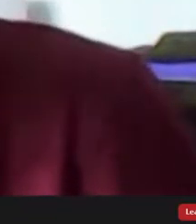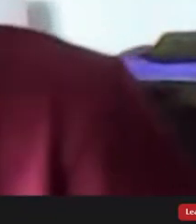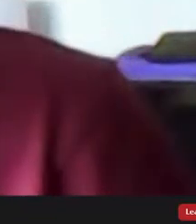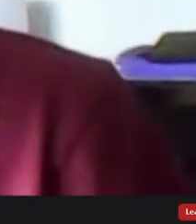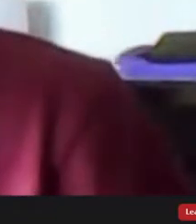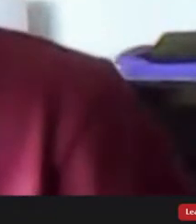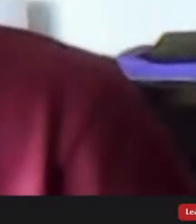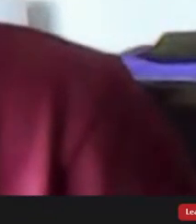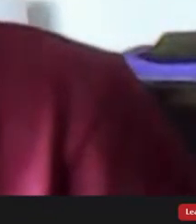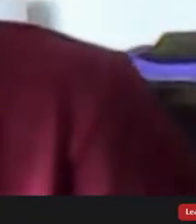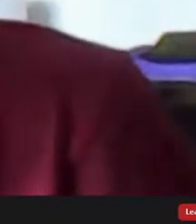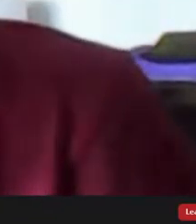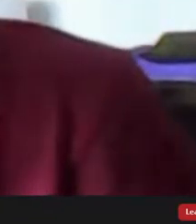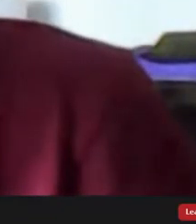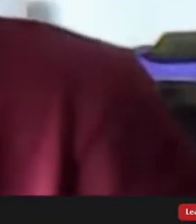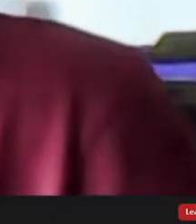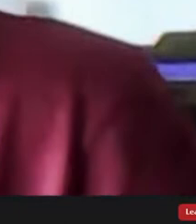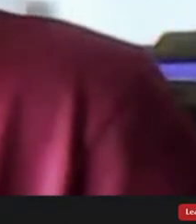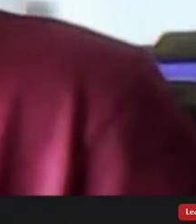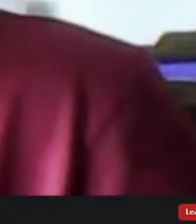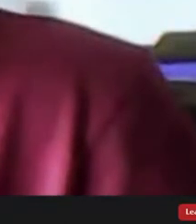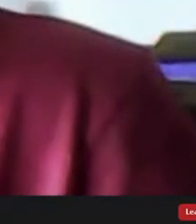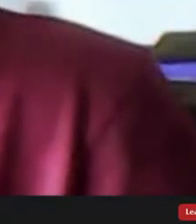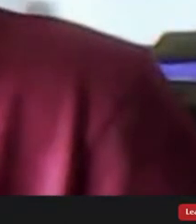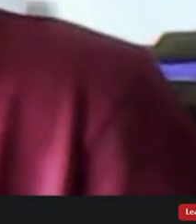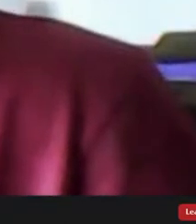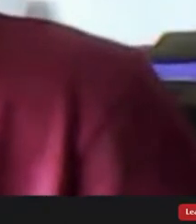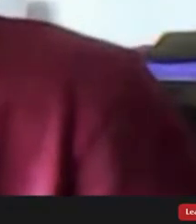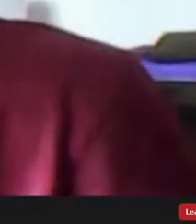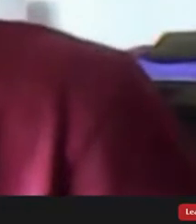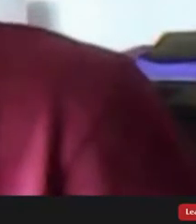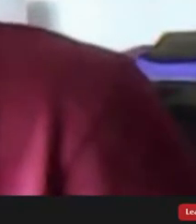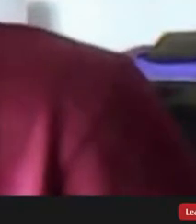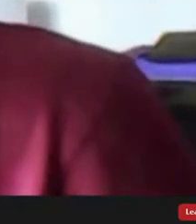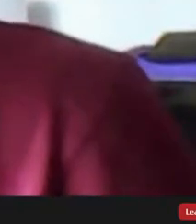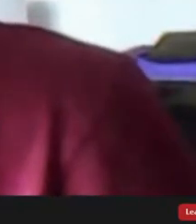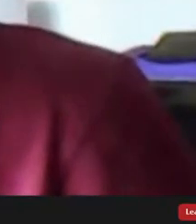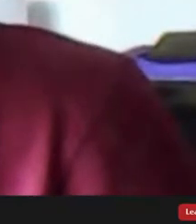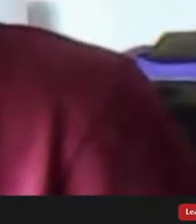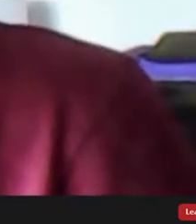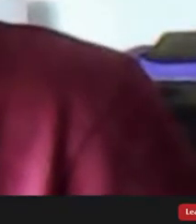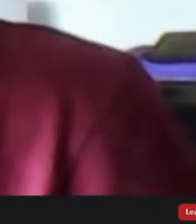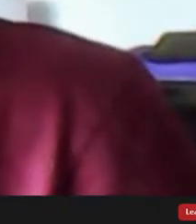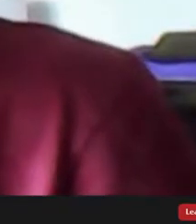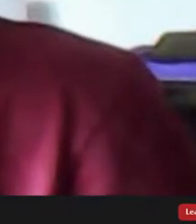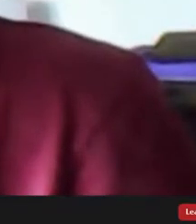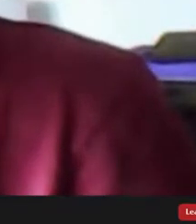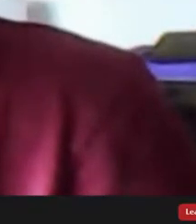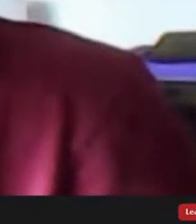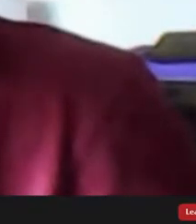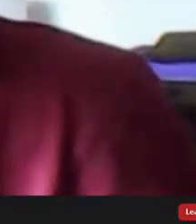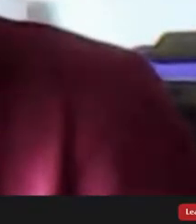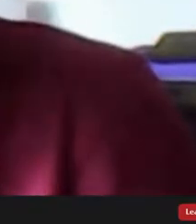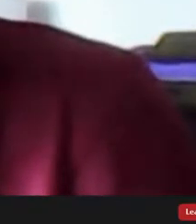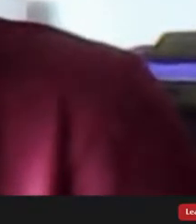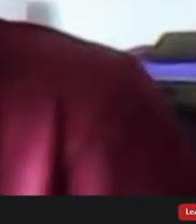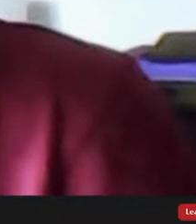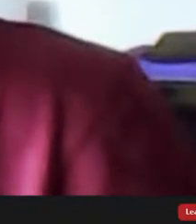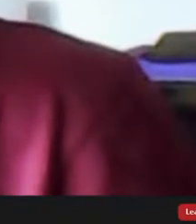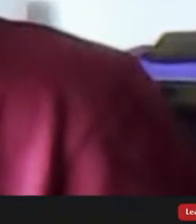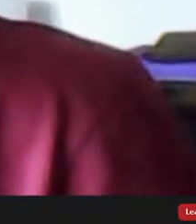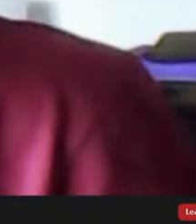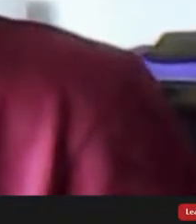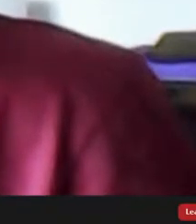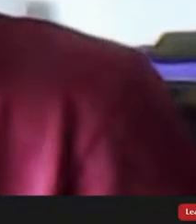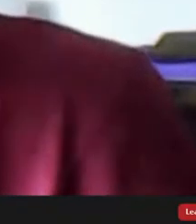didático produzido, né, com a finalidade de fazer esse estudo remoto. Como é que foi também a questão